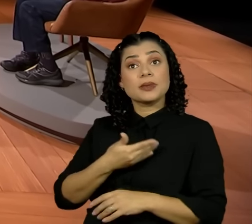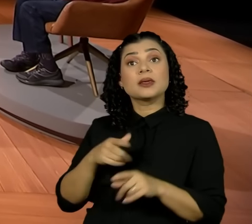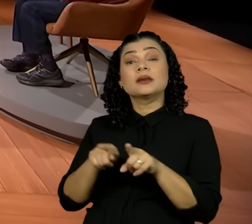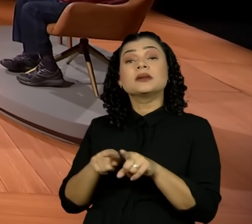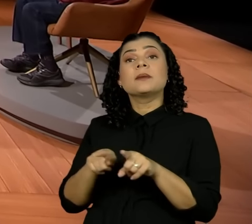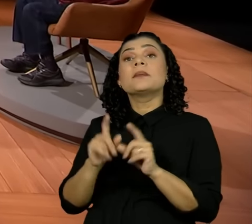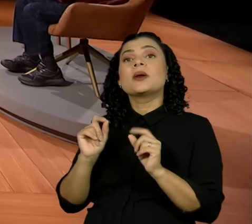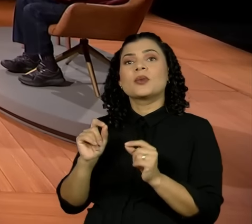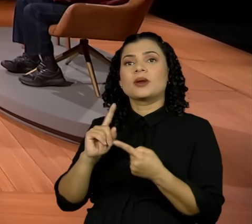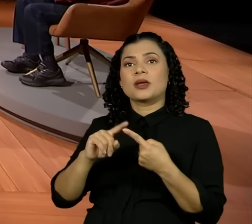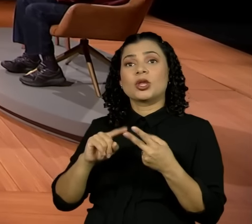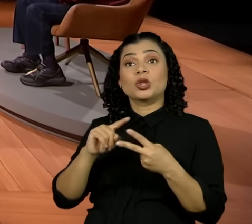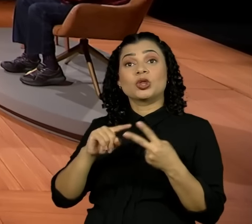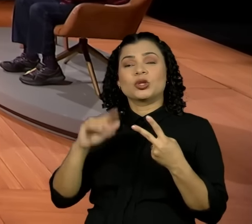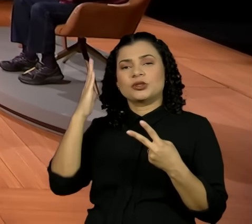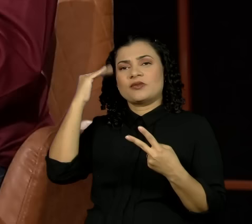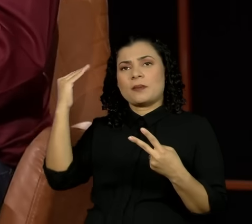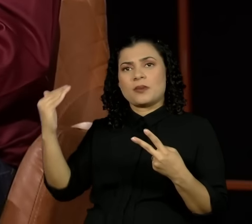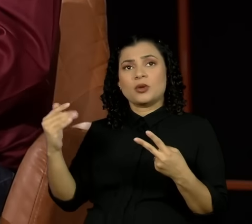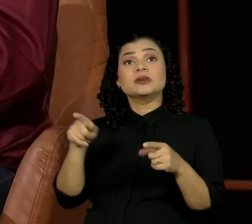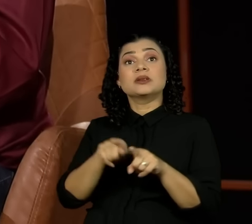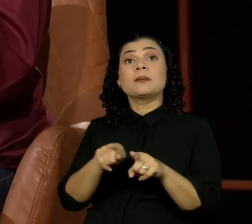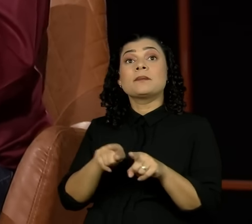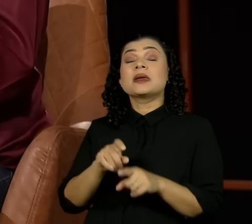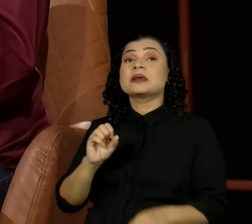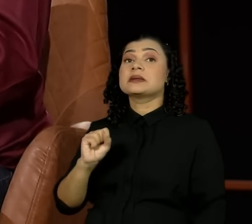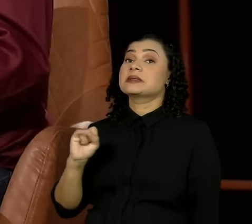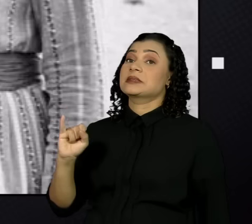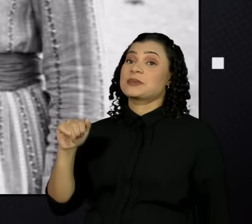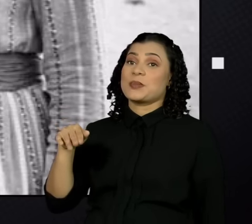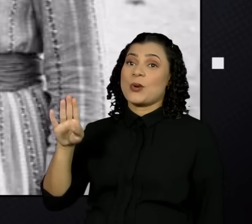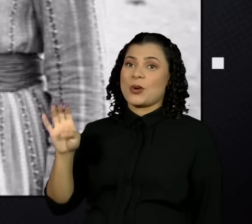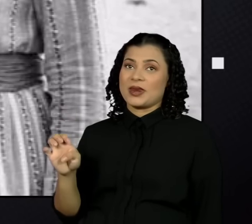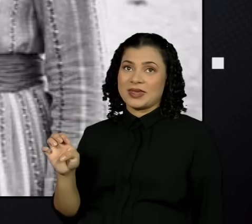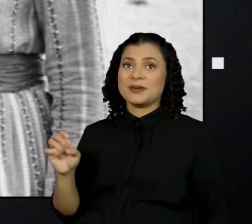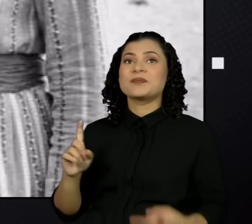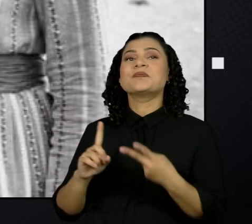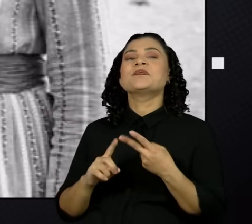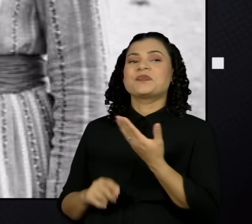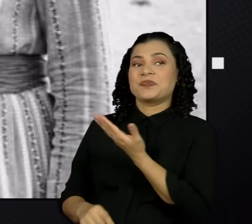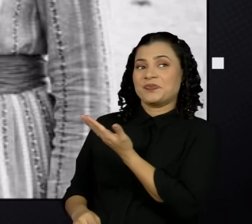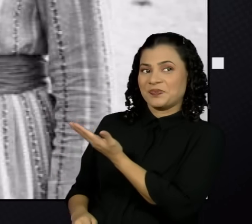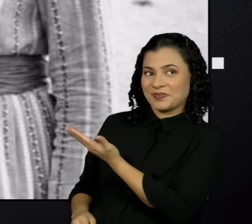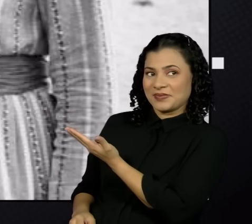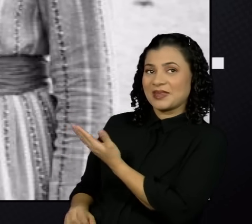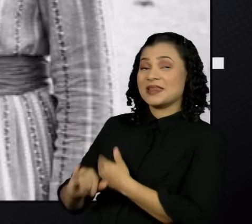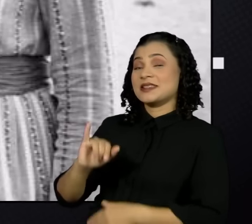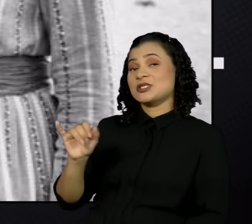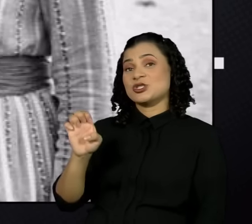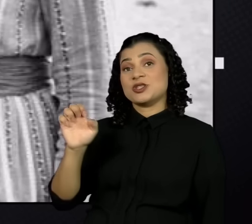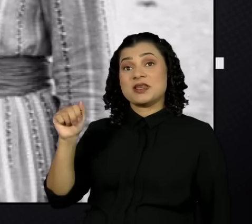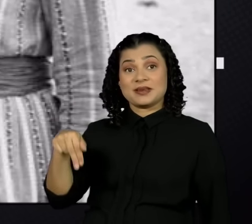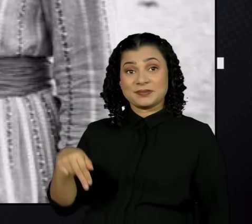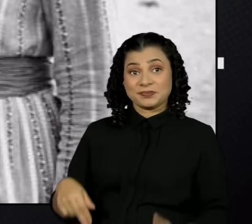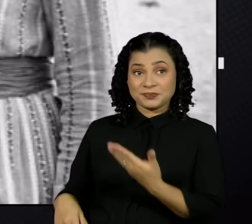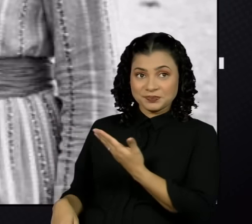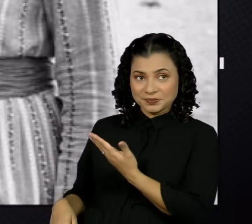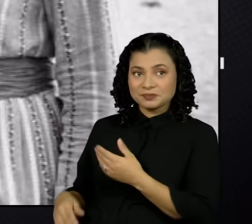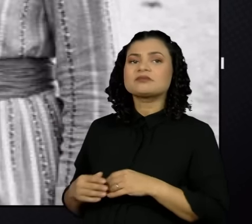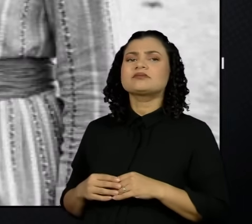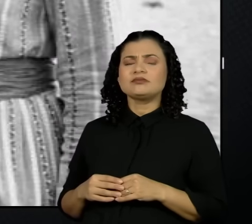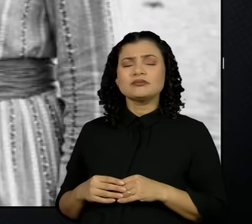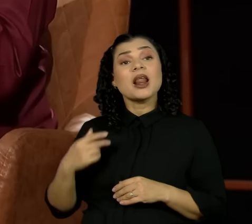uma tal de Simone de Beauvoir. E eu falei, Sartre, eu vou. Aí a gente corria para tentar ler. E eu me lembro que eu comprei